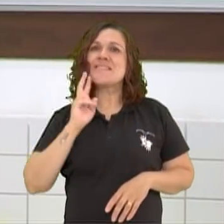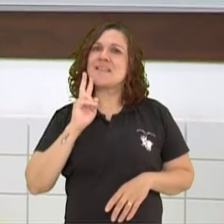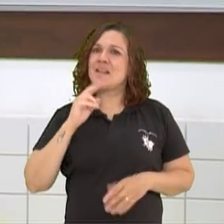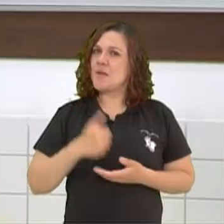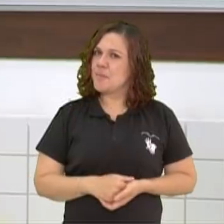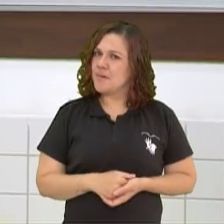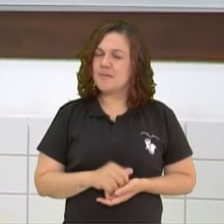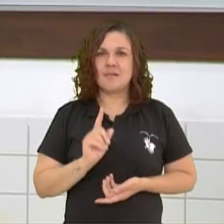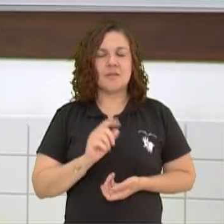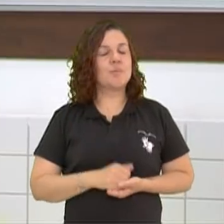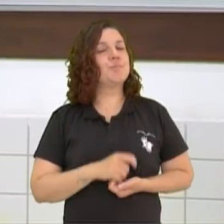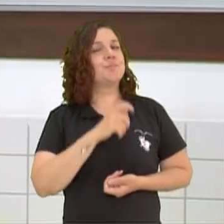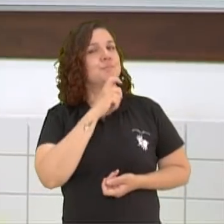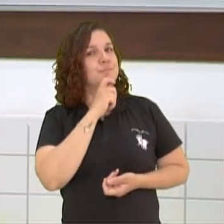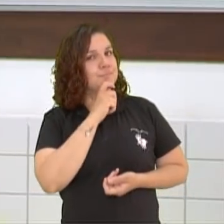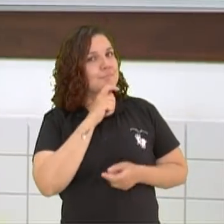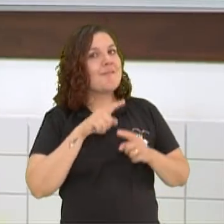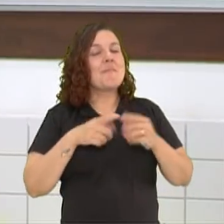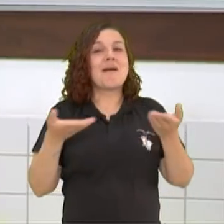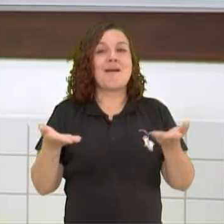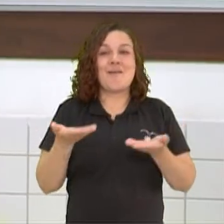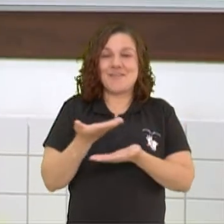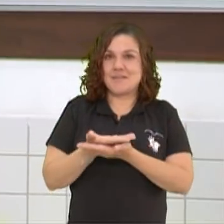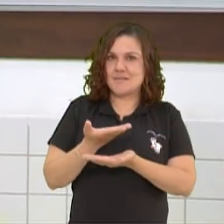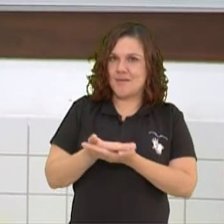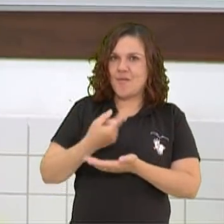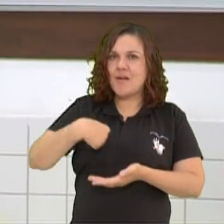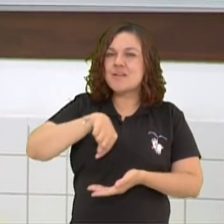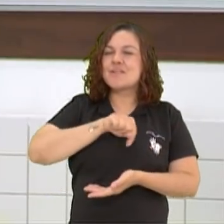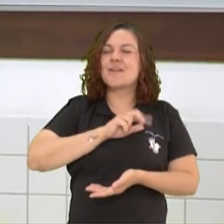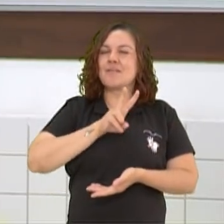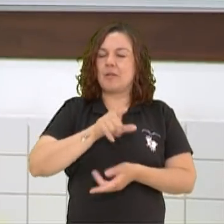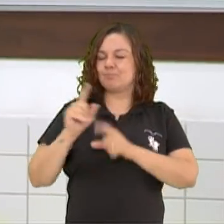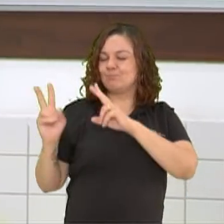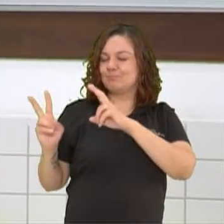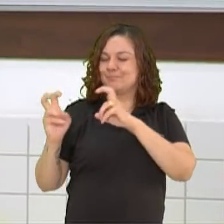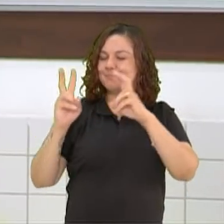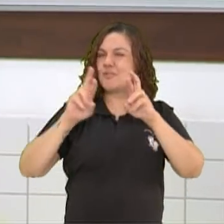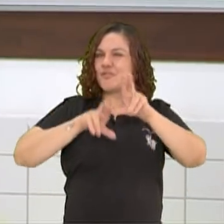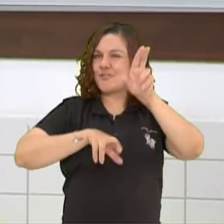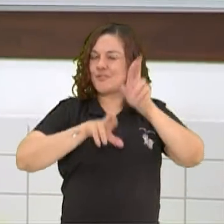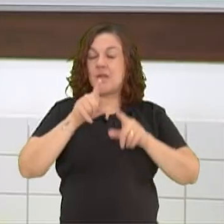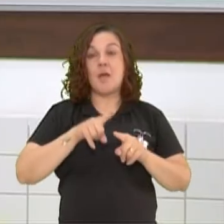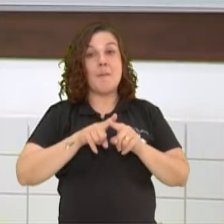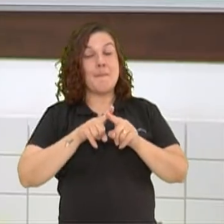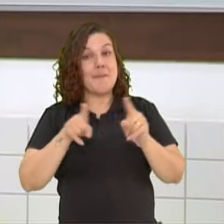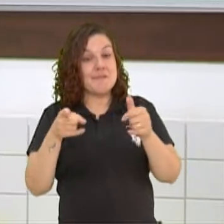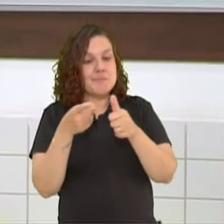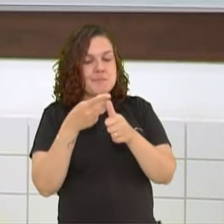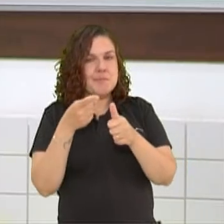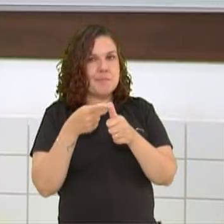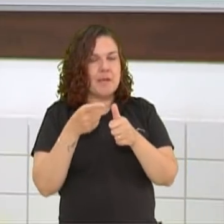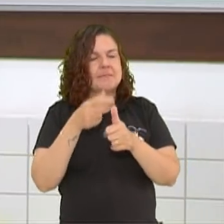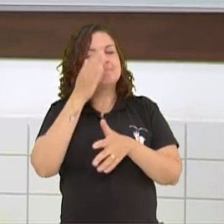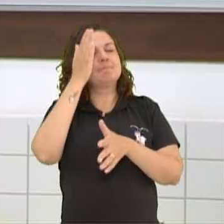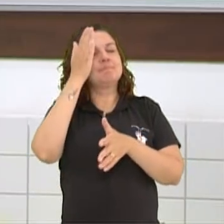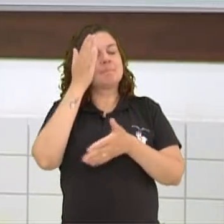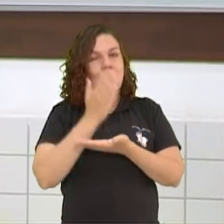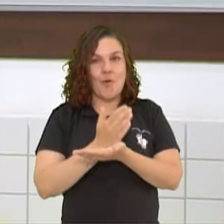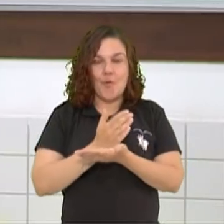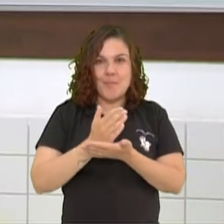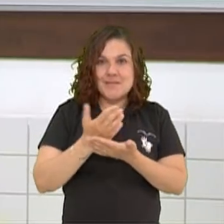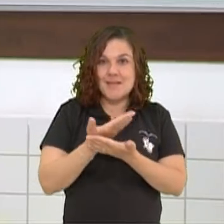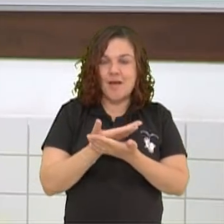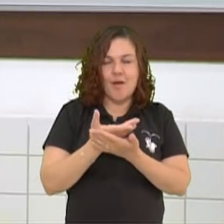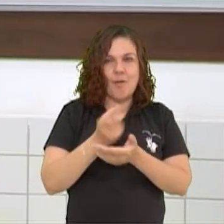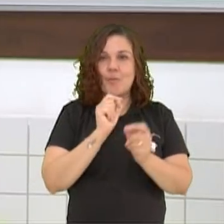Não. Mas olha, nessa aula nós vamos aí trabalhar vários assuntos, tá bom? Mas antes disso, quase que a professora começa a aula e